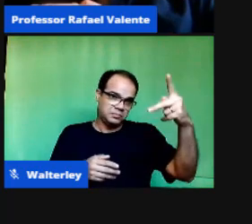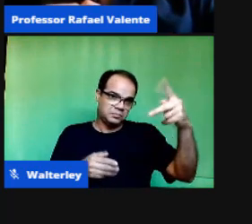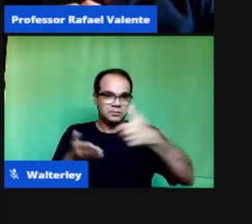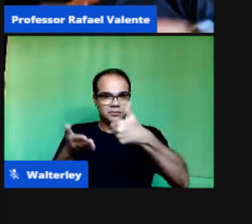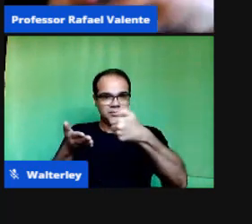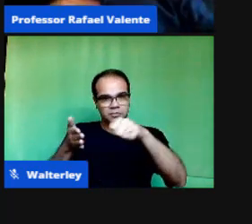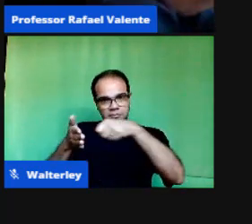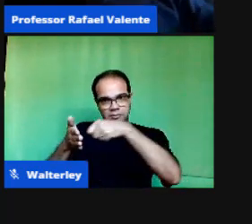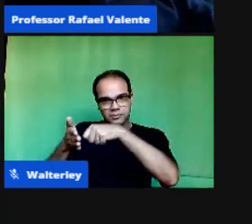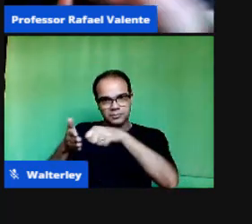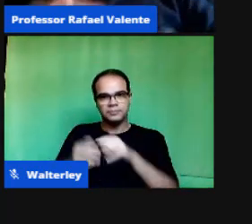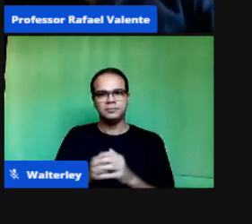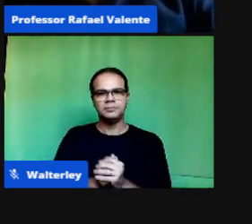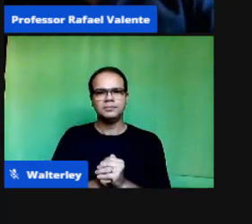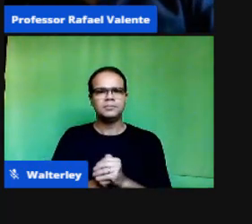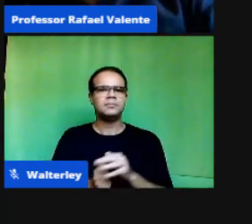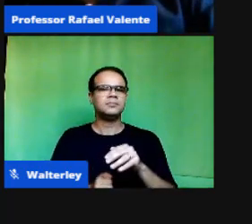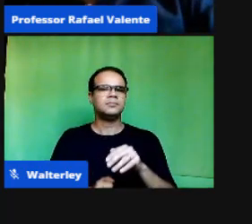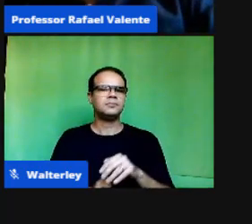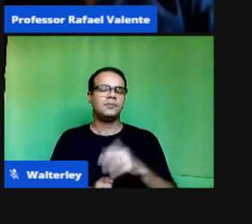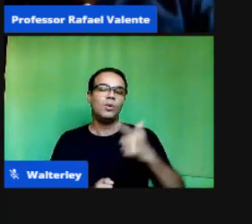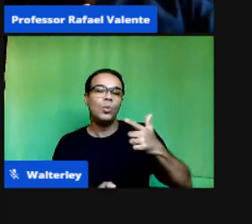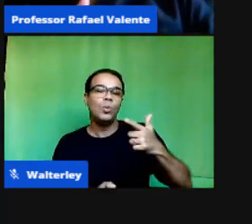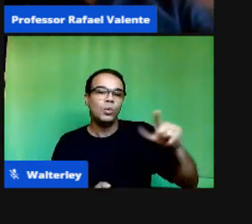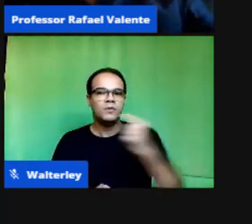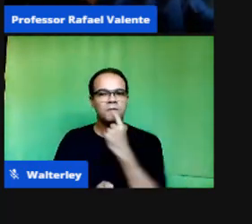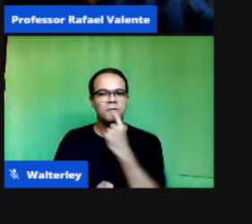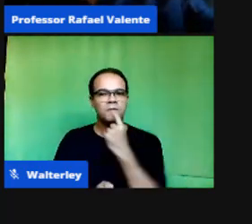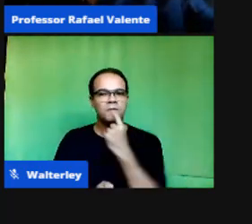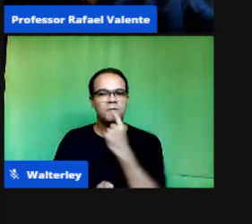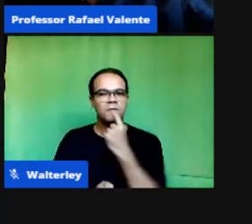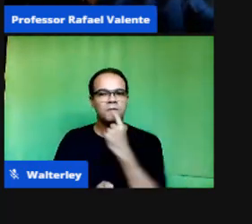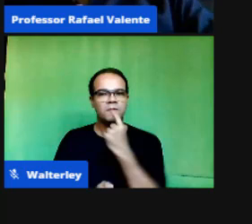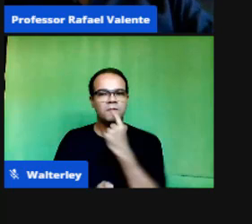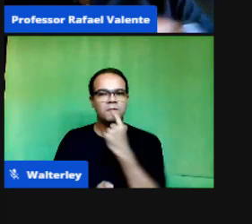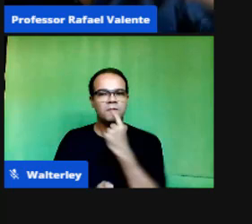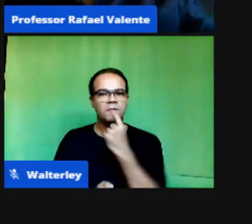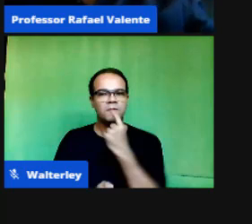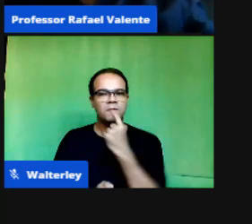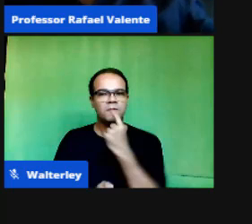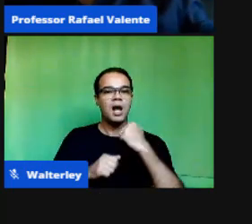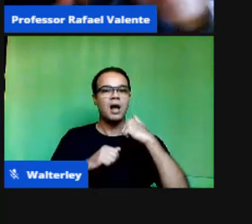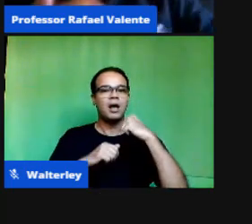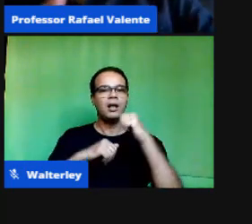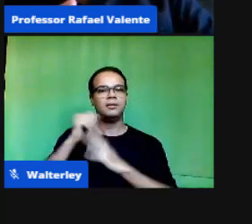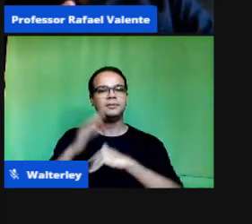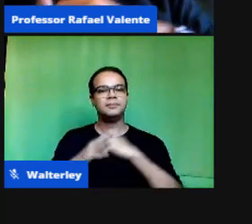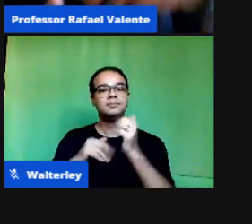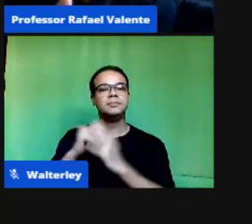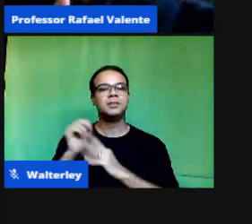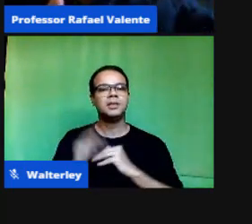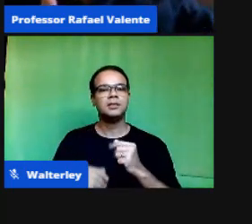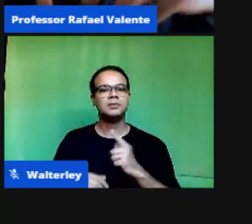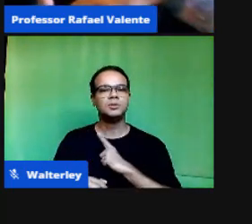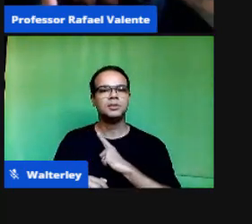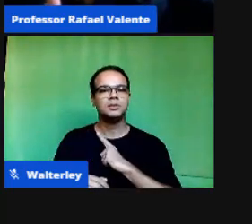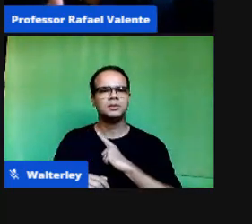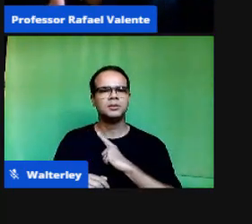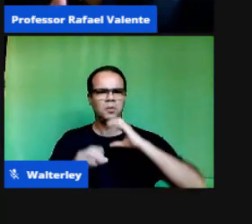O outro ponto, qual é a sua habilidade? Tenho habilidade de liderança, tenho habilidade de comunicação,